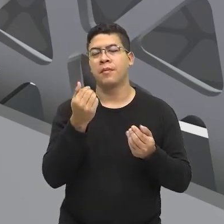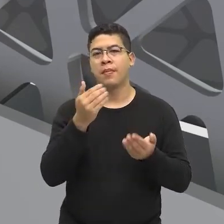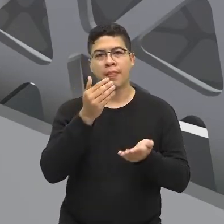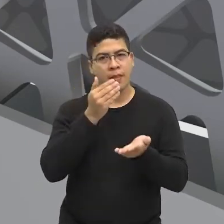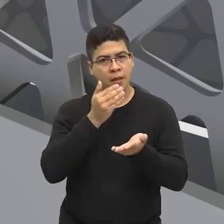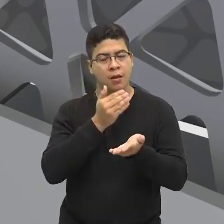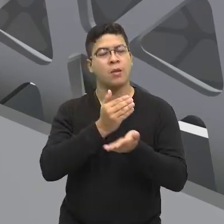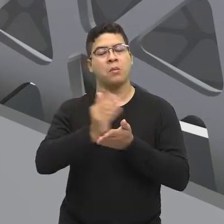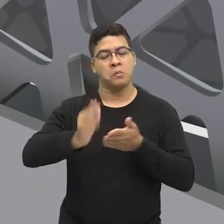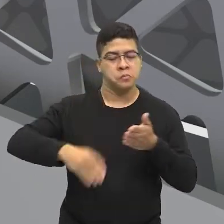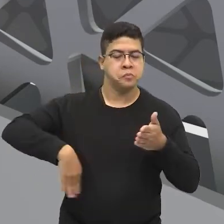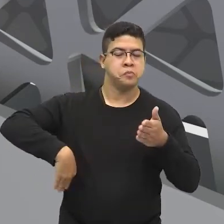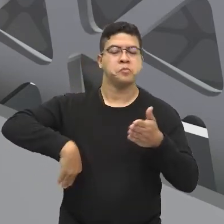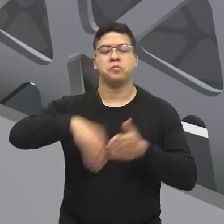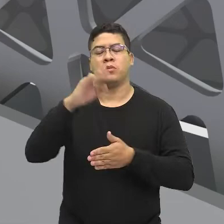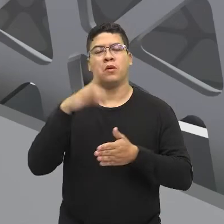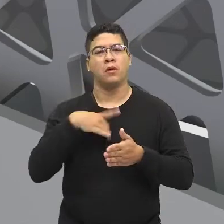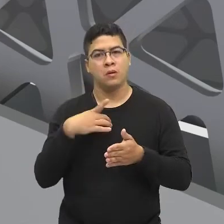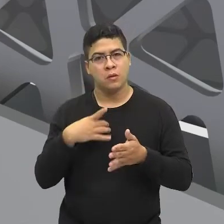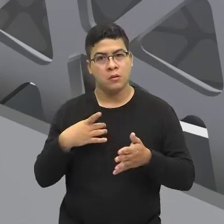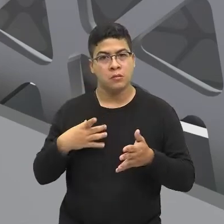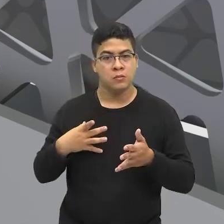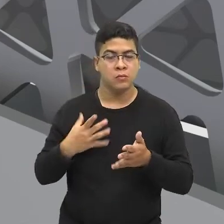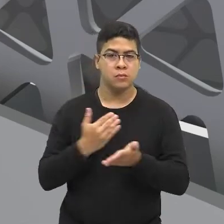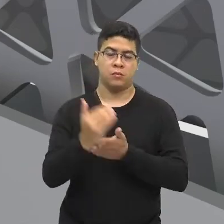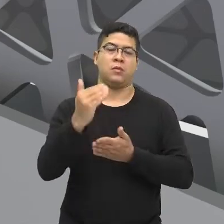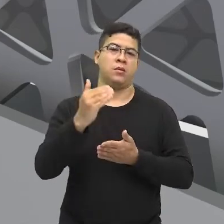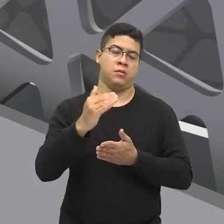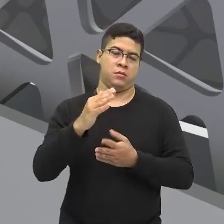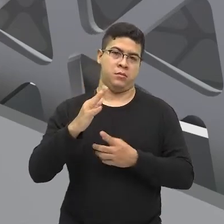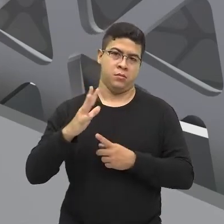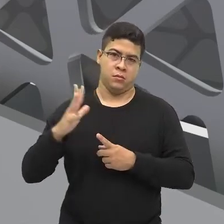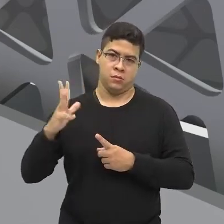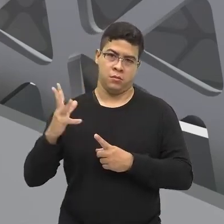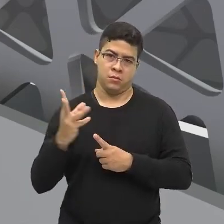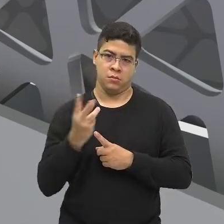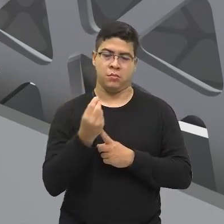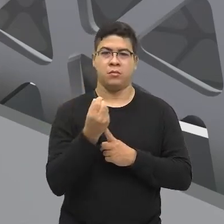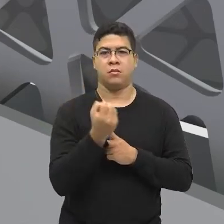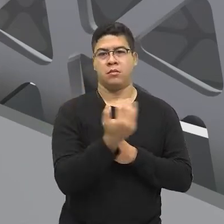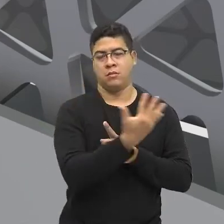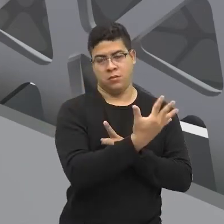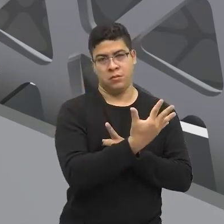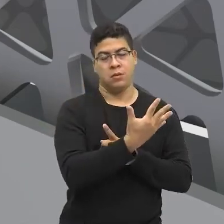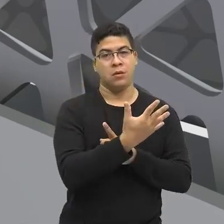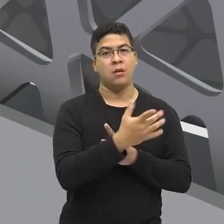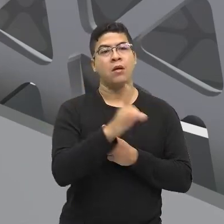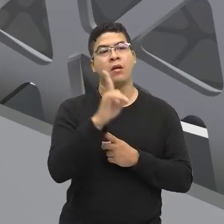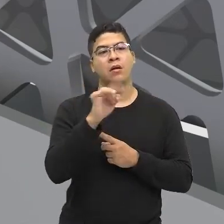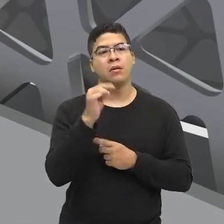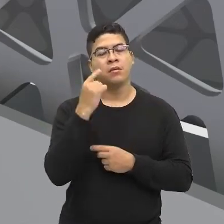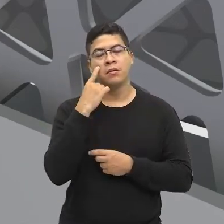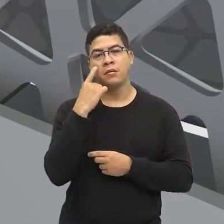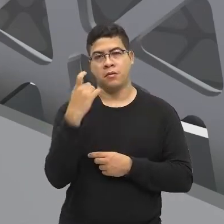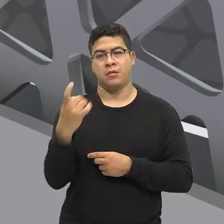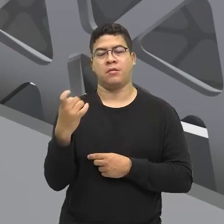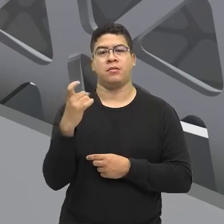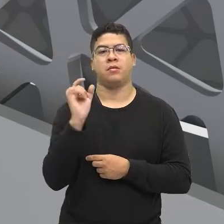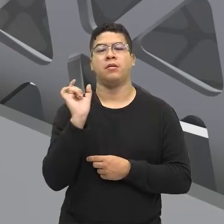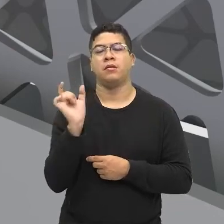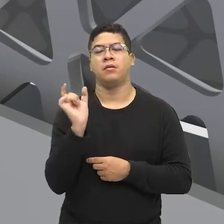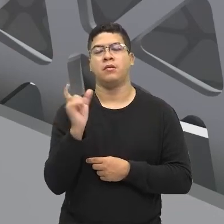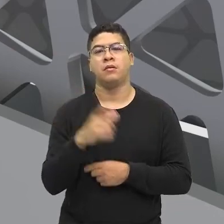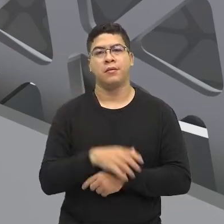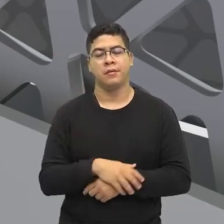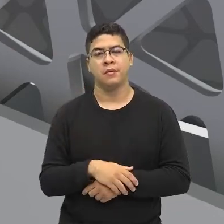lança, um chute para ali a Semana da Arte Moderna, porque que chama-se Prefácio Interessantíssimo, em que ele